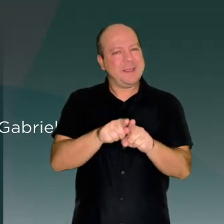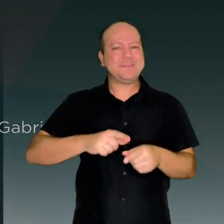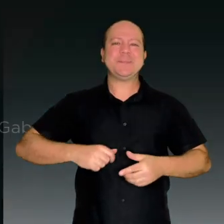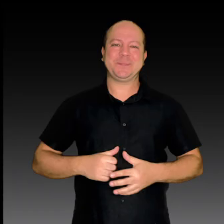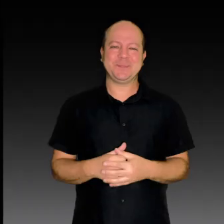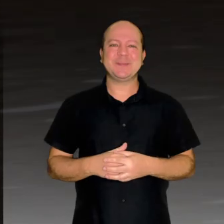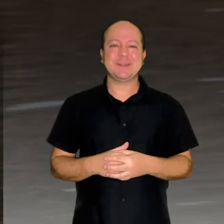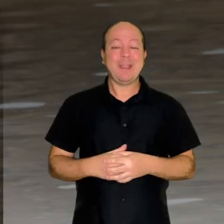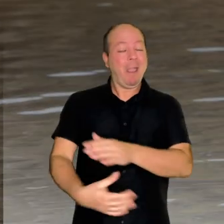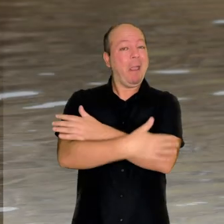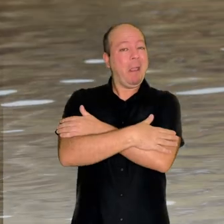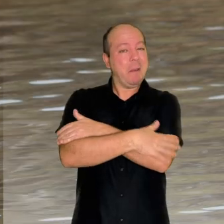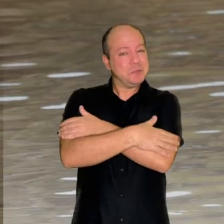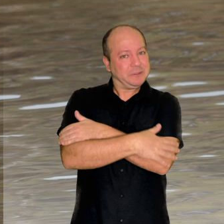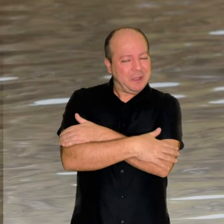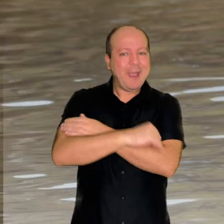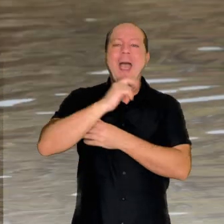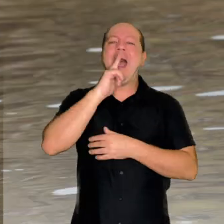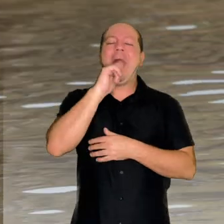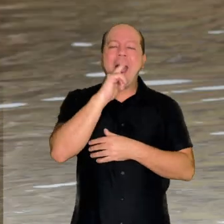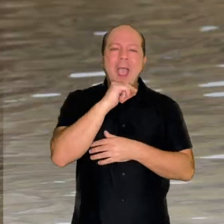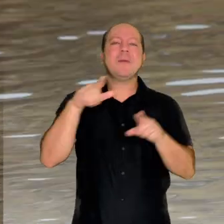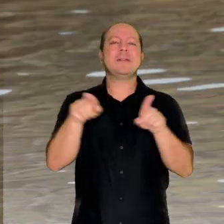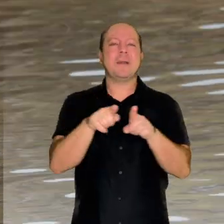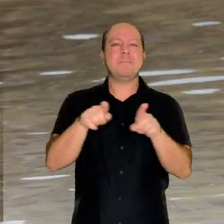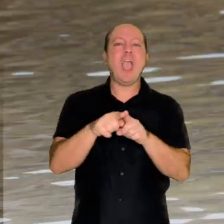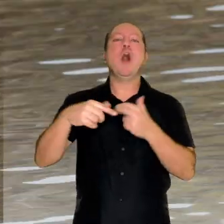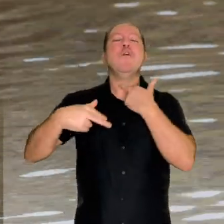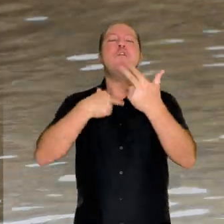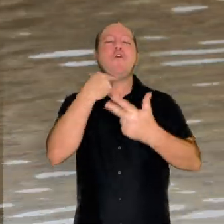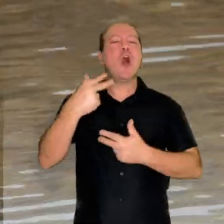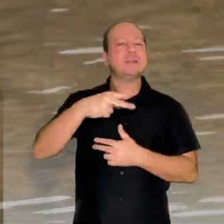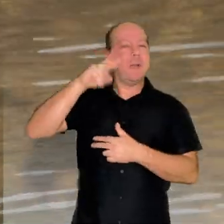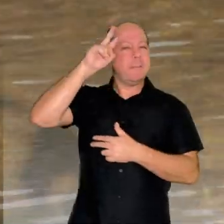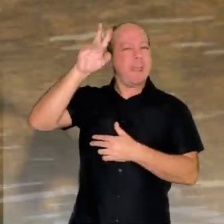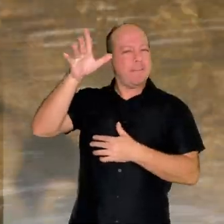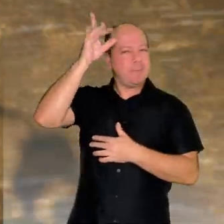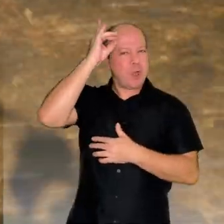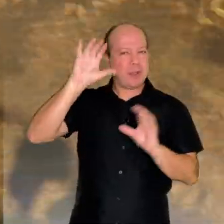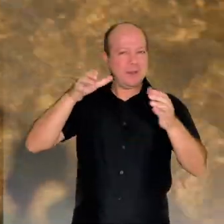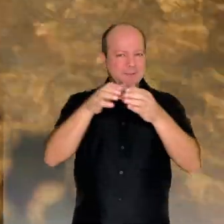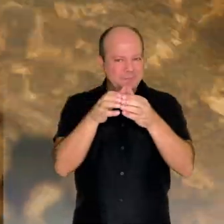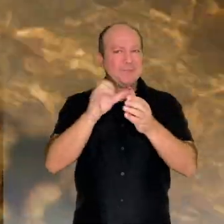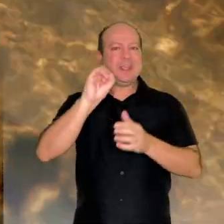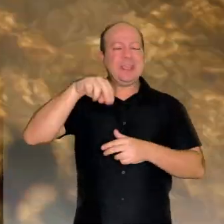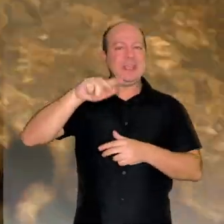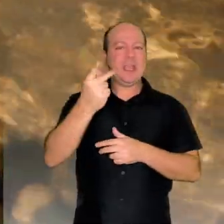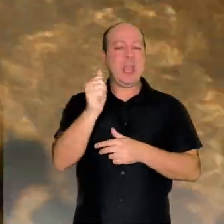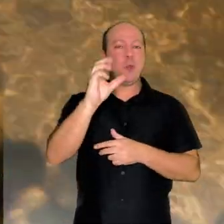também. Em Campos do Jordão, as águas também são as vozes da memória para o coletivo Inhã